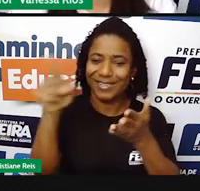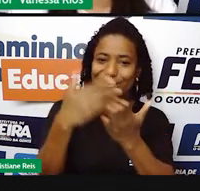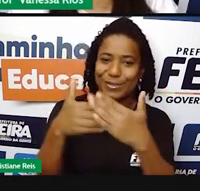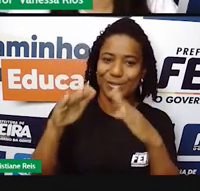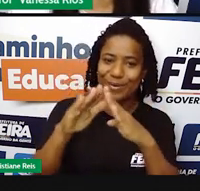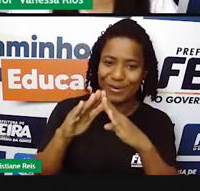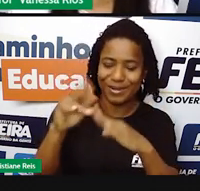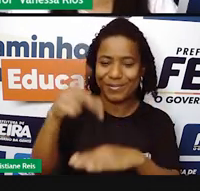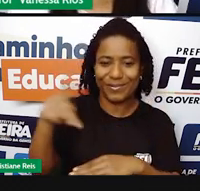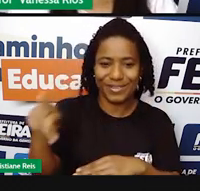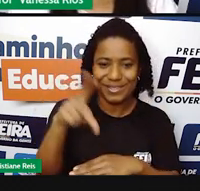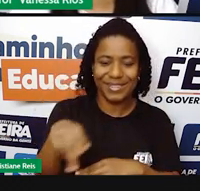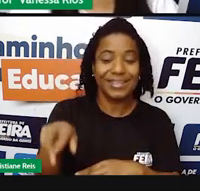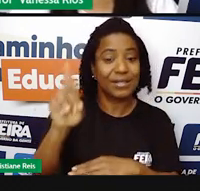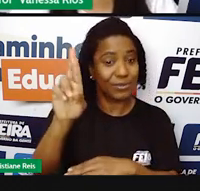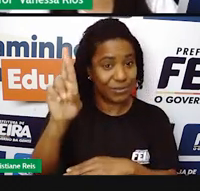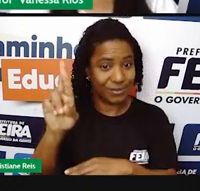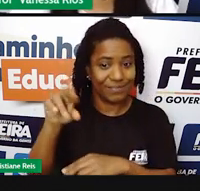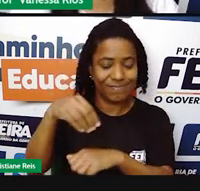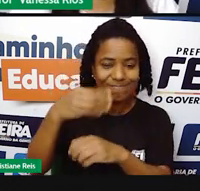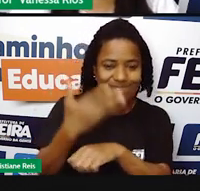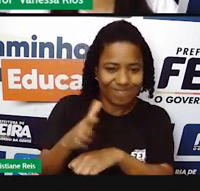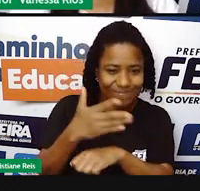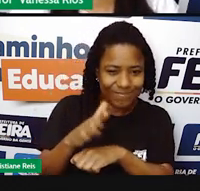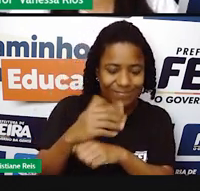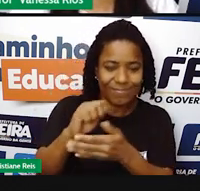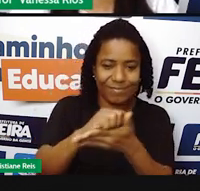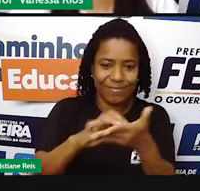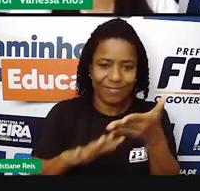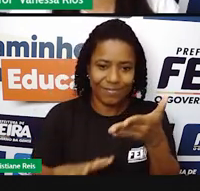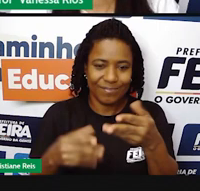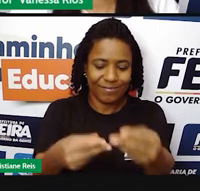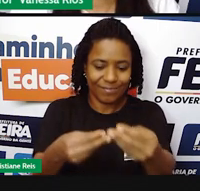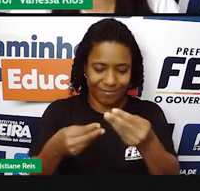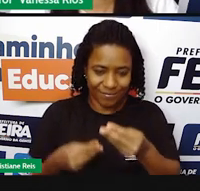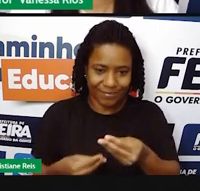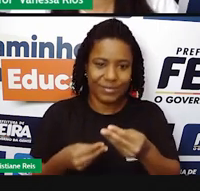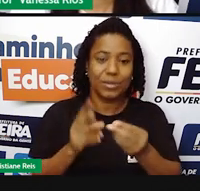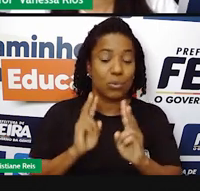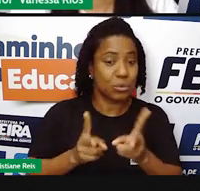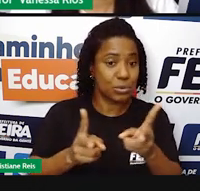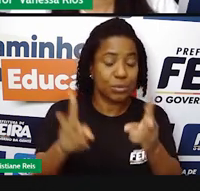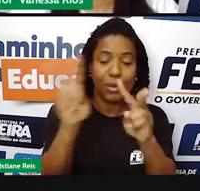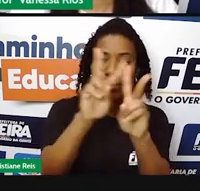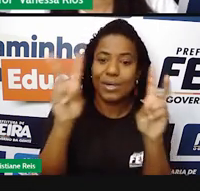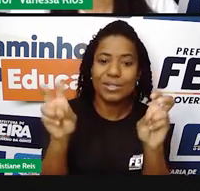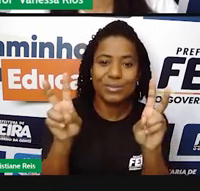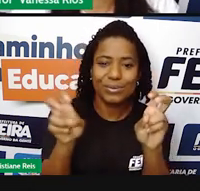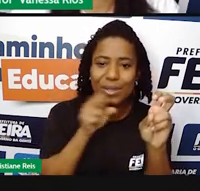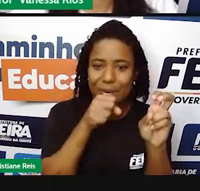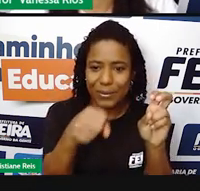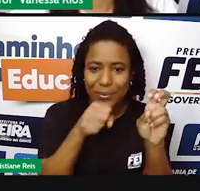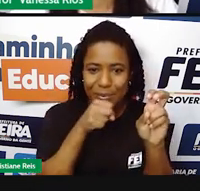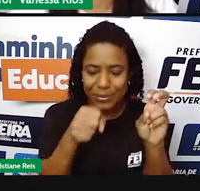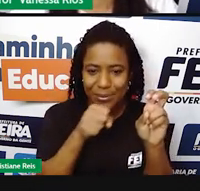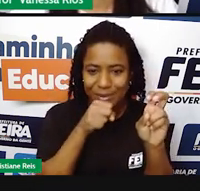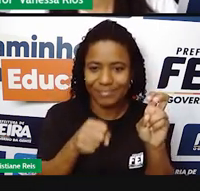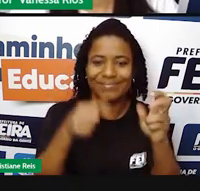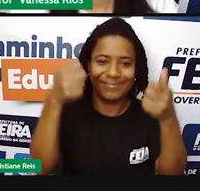professor, preparou para dar continuidade ao gênero reportagem, né, o assunto que a gente tratou aqui